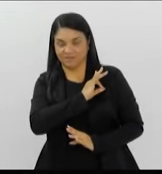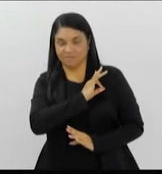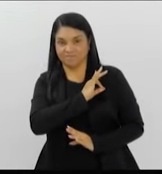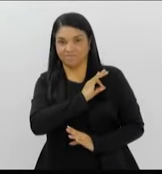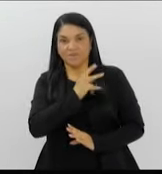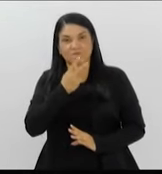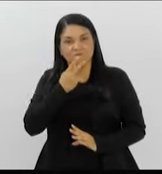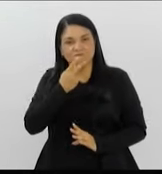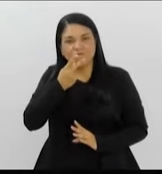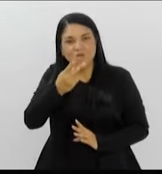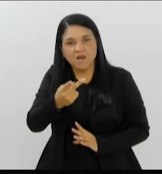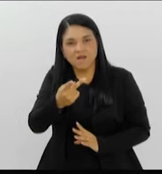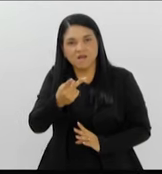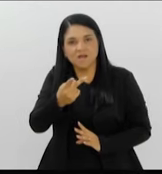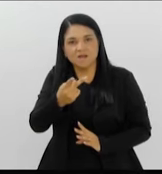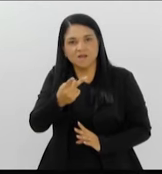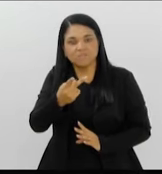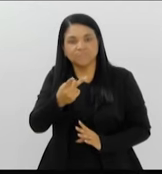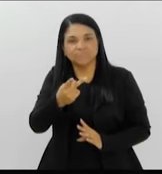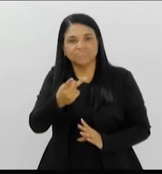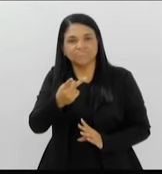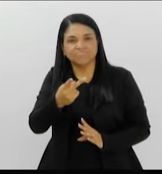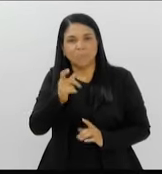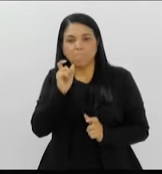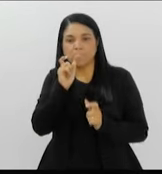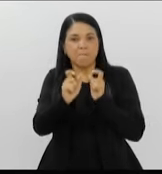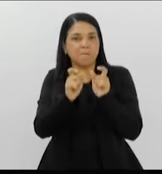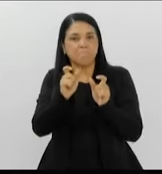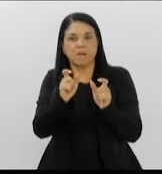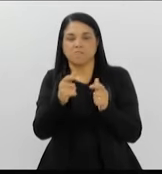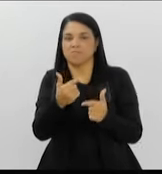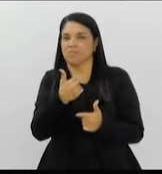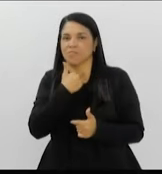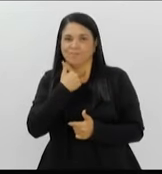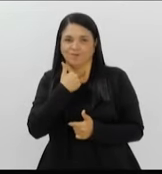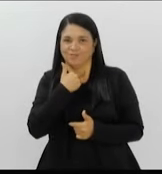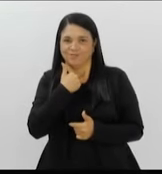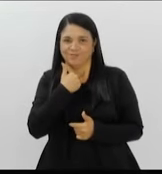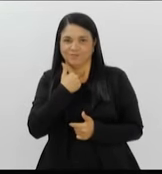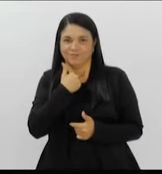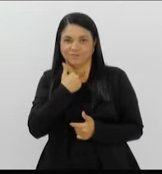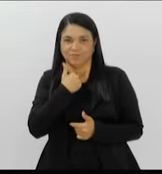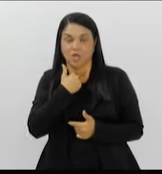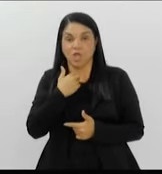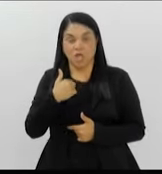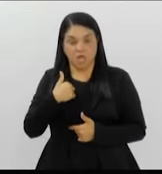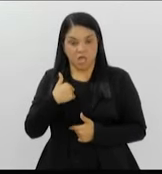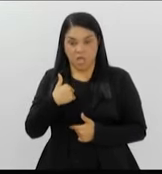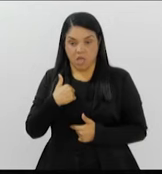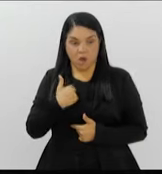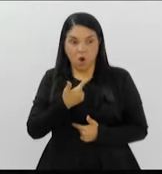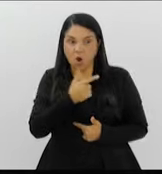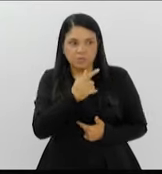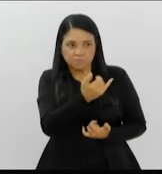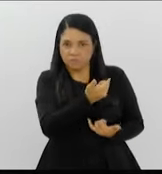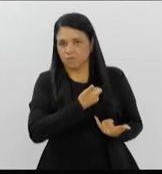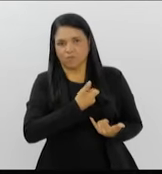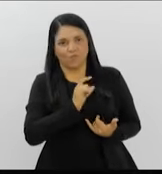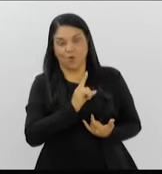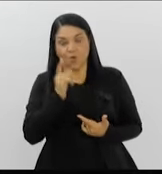verbalmente não agredir ninguém. Mas eu ouvi, ninguém me contou. Depois